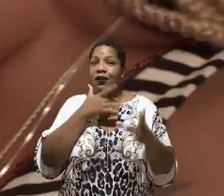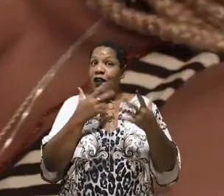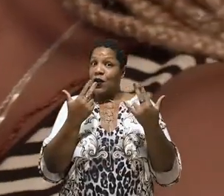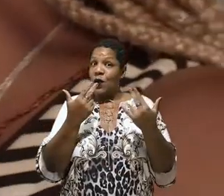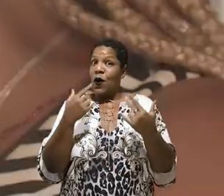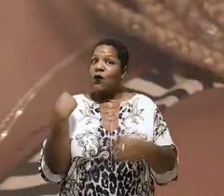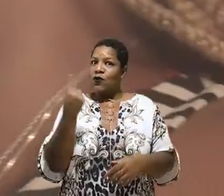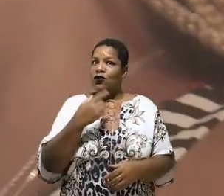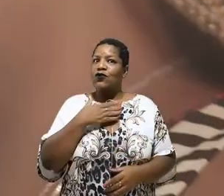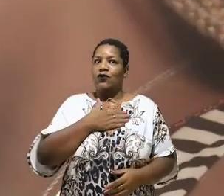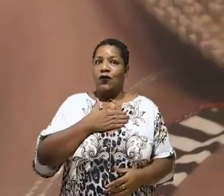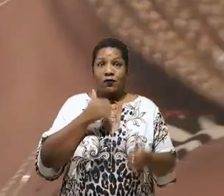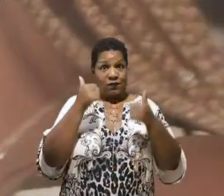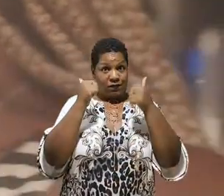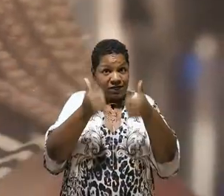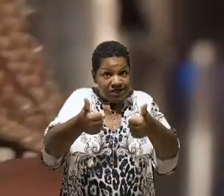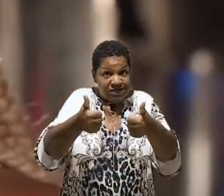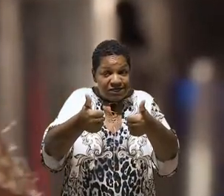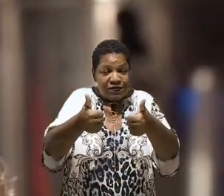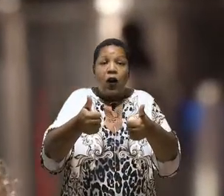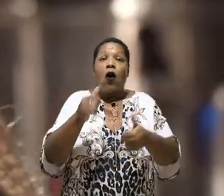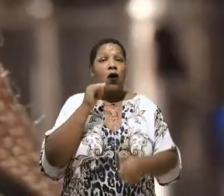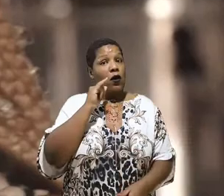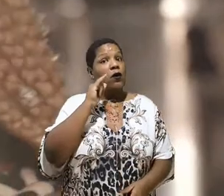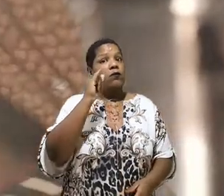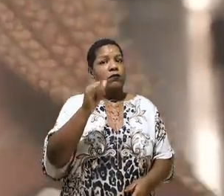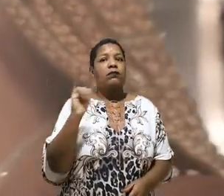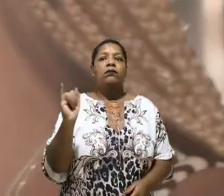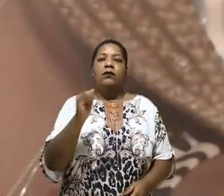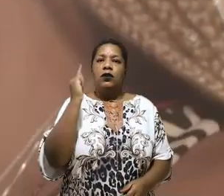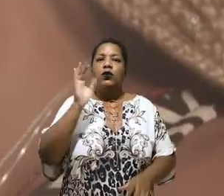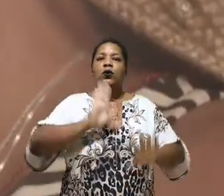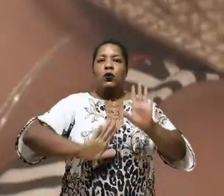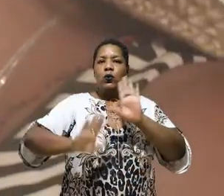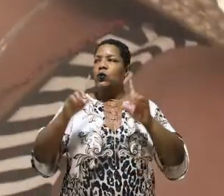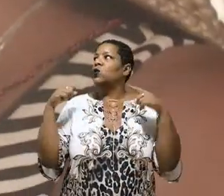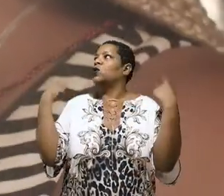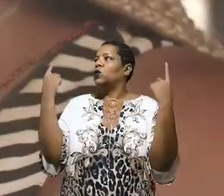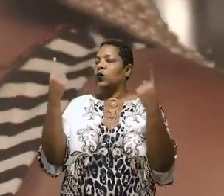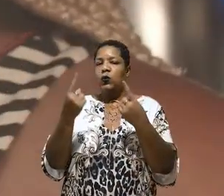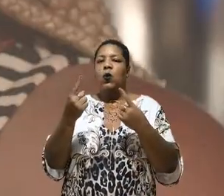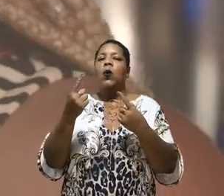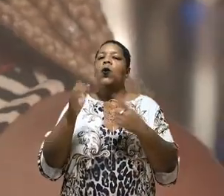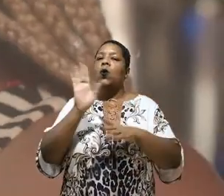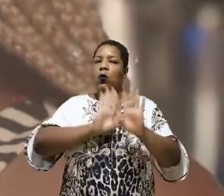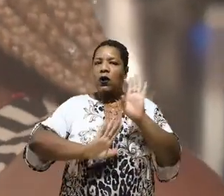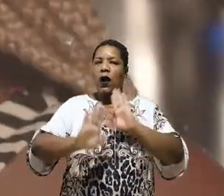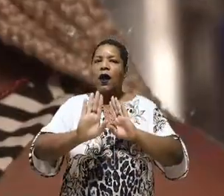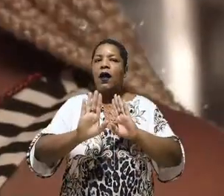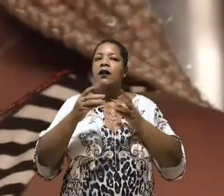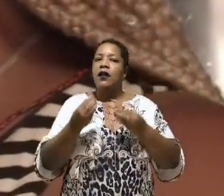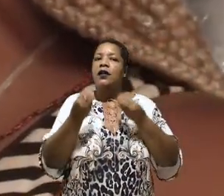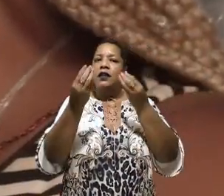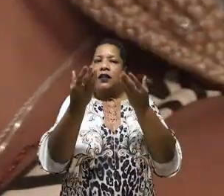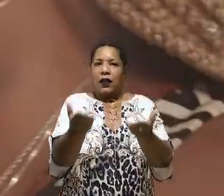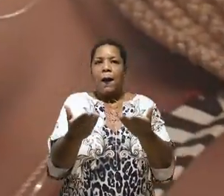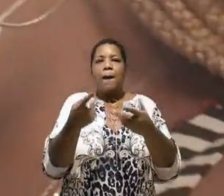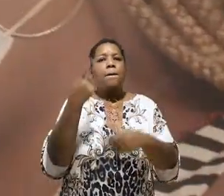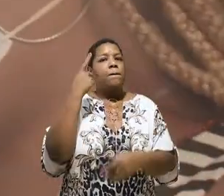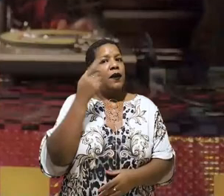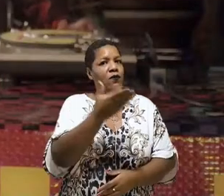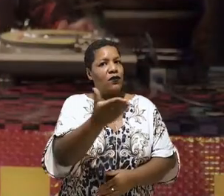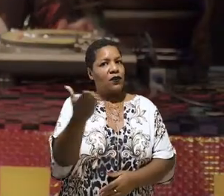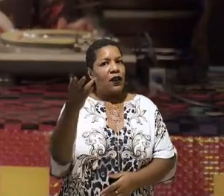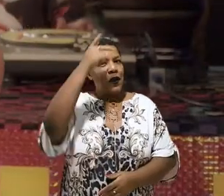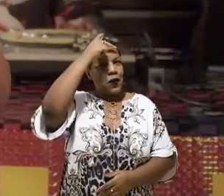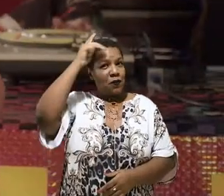a gente gosta fechou é muito importante Dizer para vocês que tá todo mundo tomando todos os cuidados o possível para gente poder entregar esse